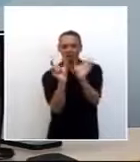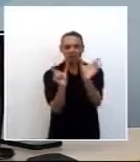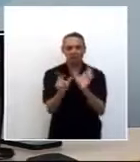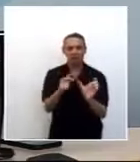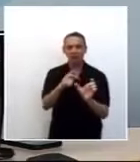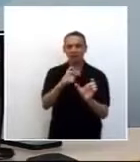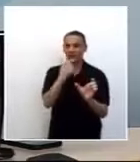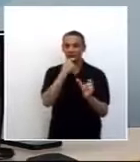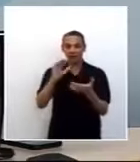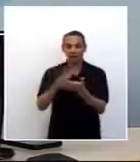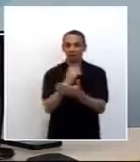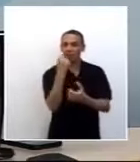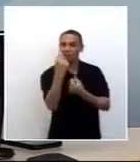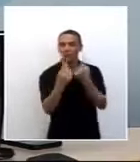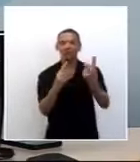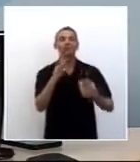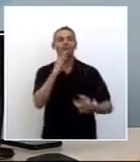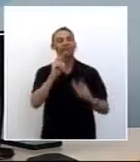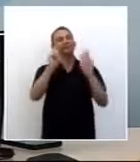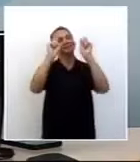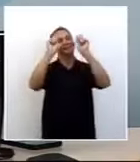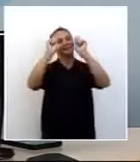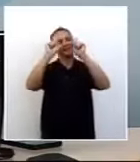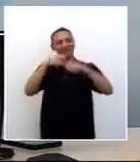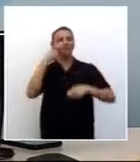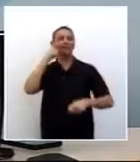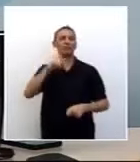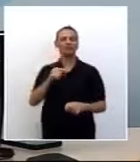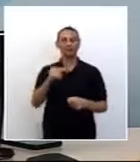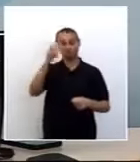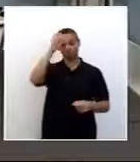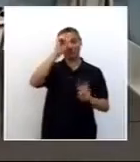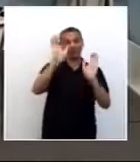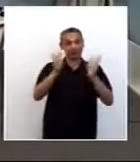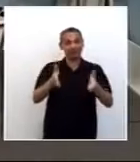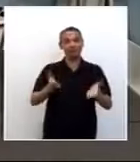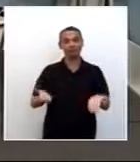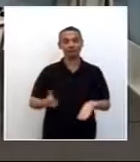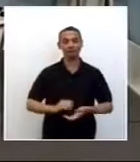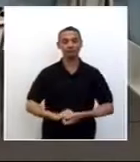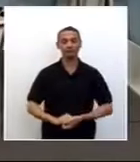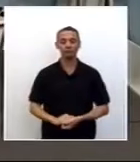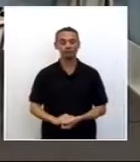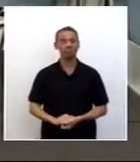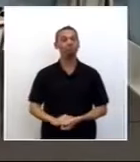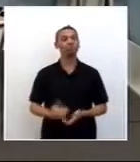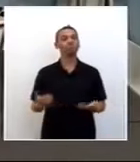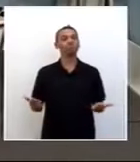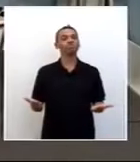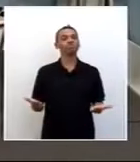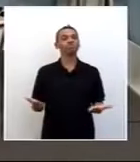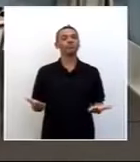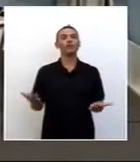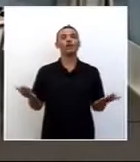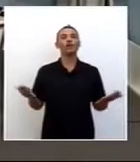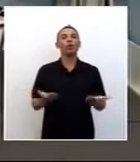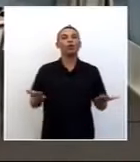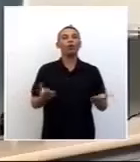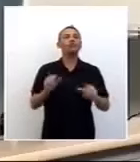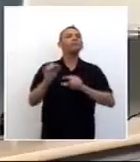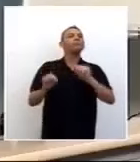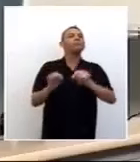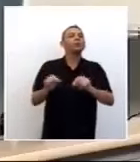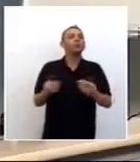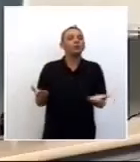a gente ao longo desse caminho todo nós já temos muita coisa bem o que nós vamos trabalhar